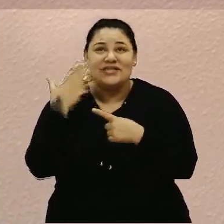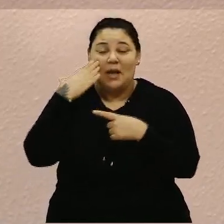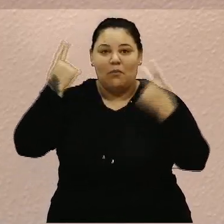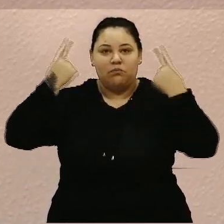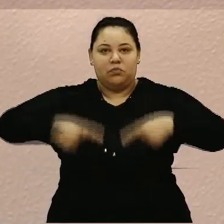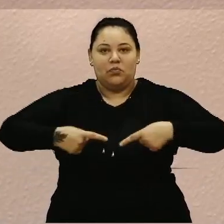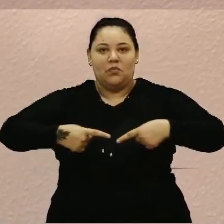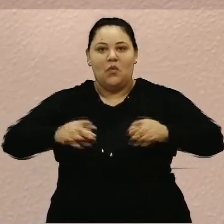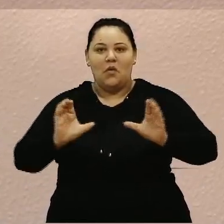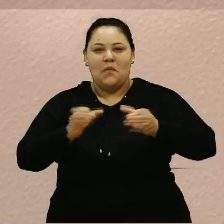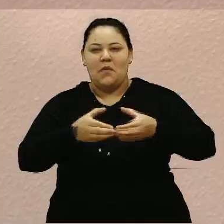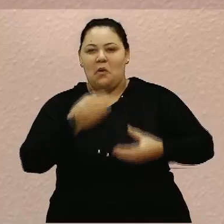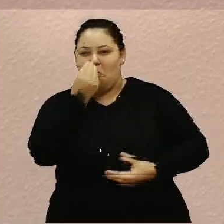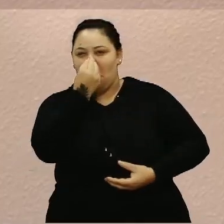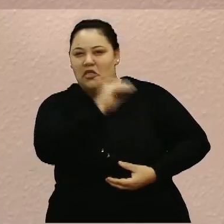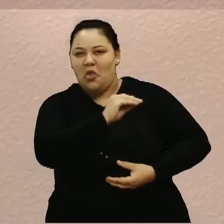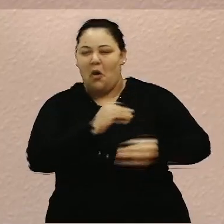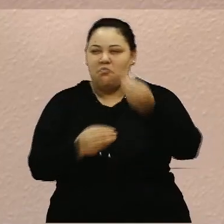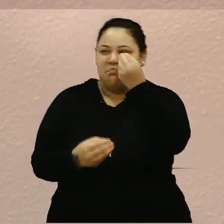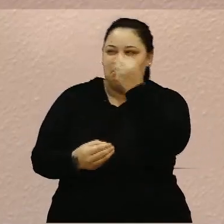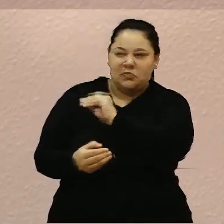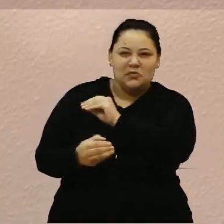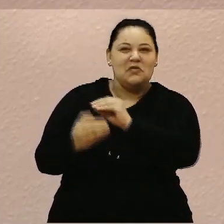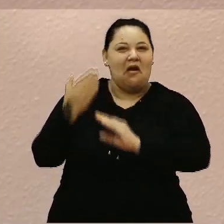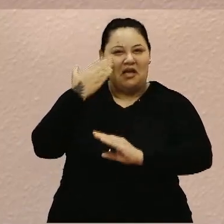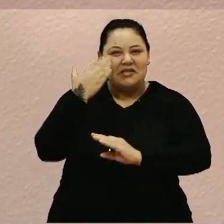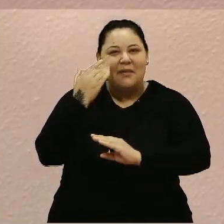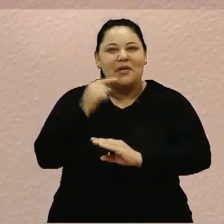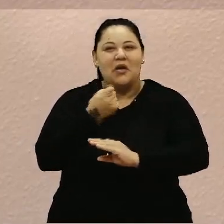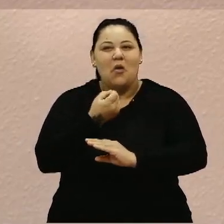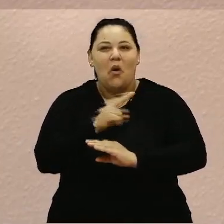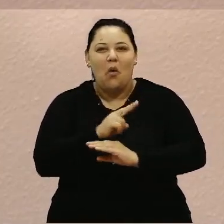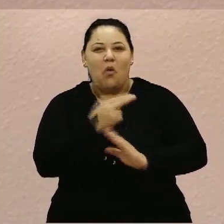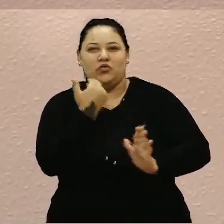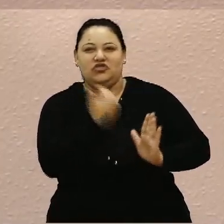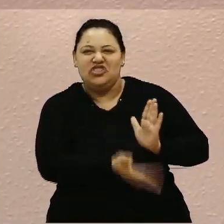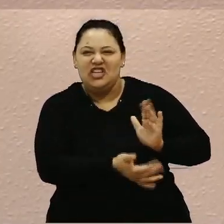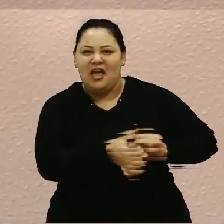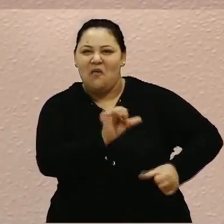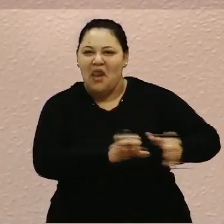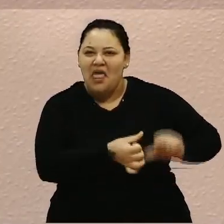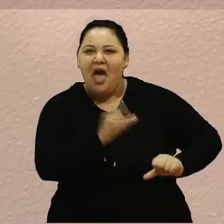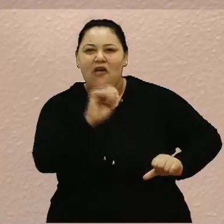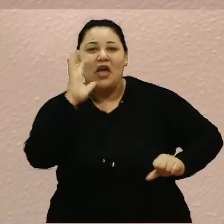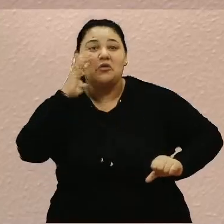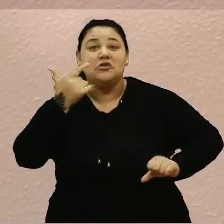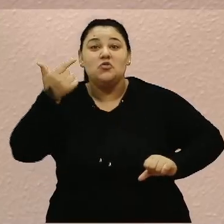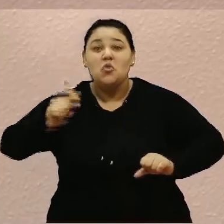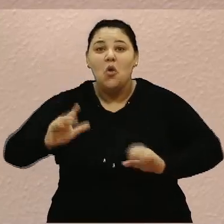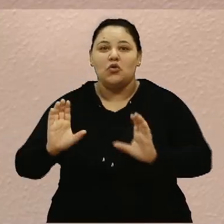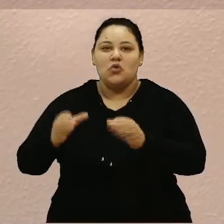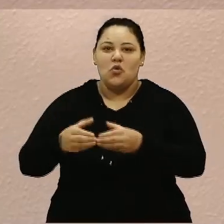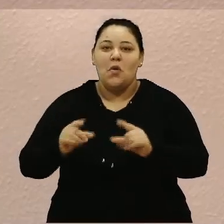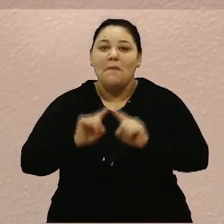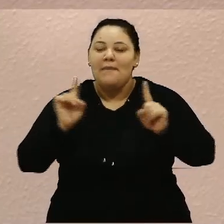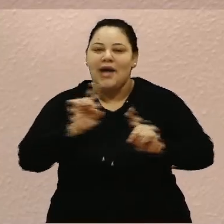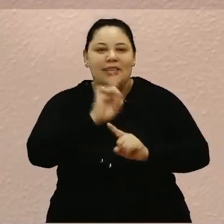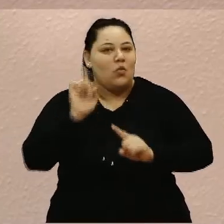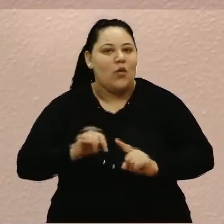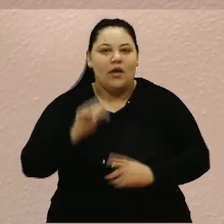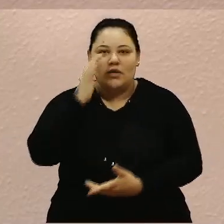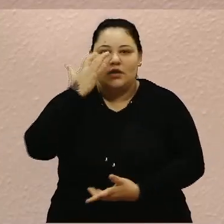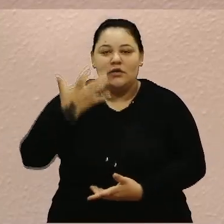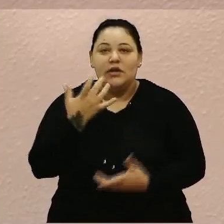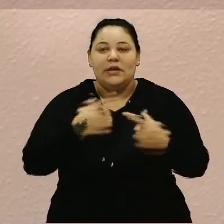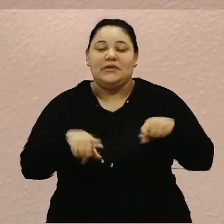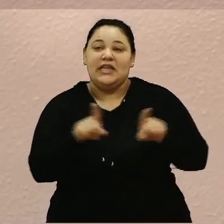times acabam ignorando ou até mesmo, né, descredibilizando o que vem do outro time, mas nesse caso não foi o que aconteceu e gerou